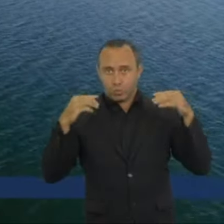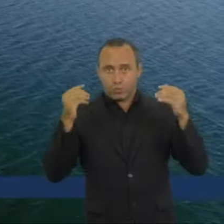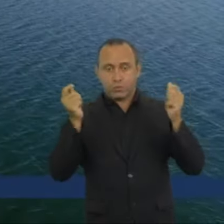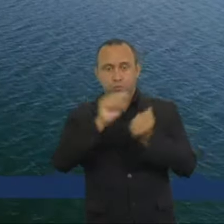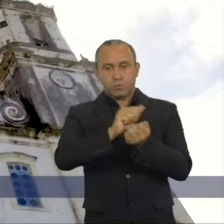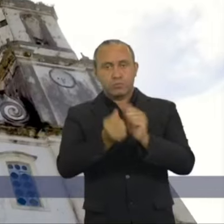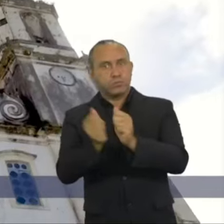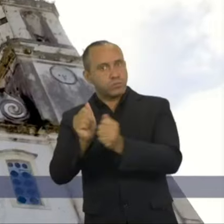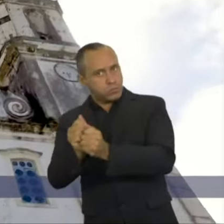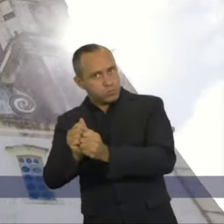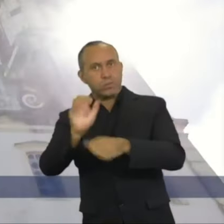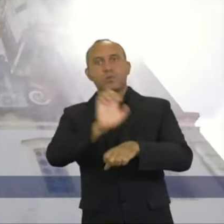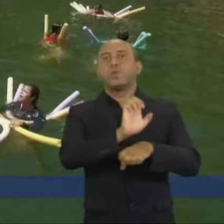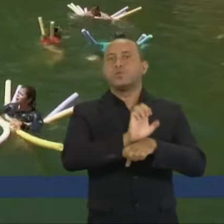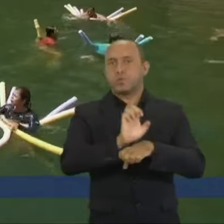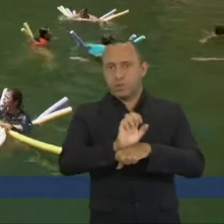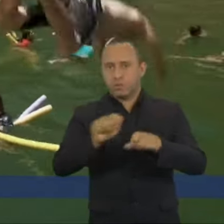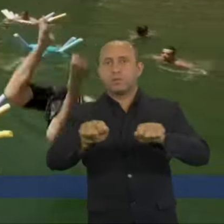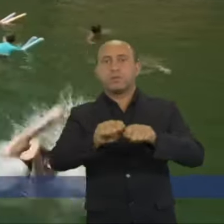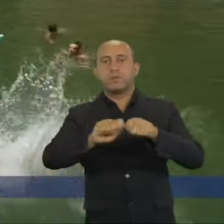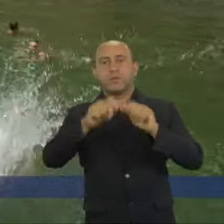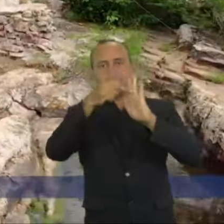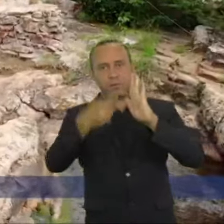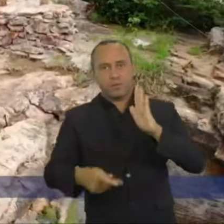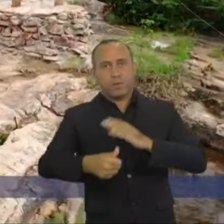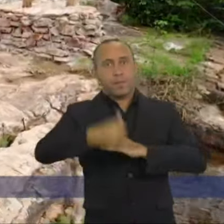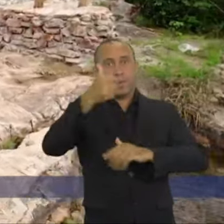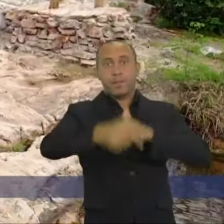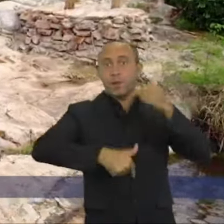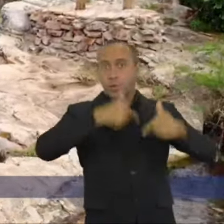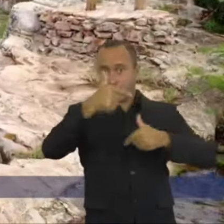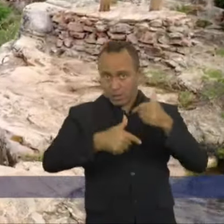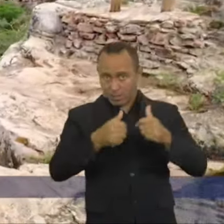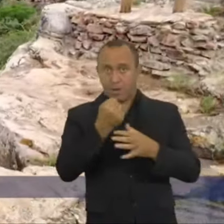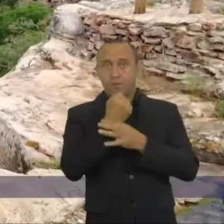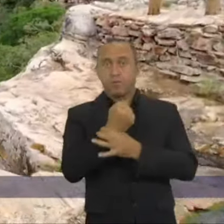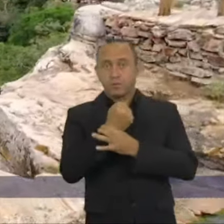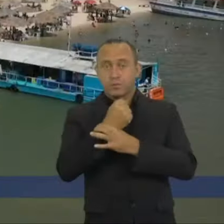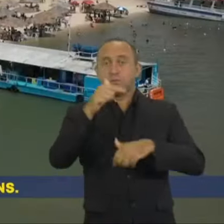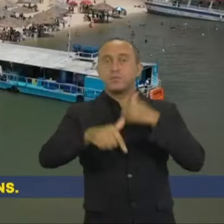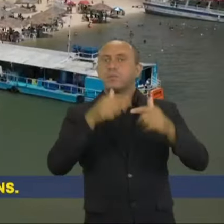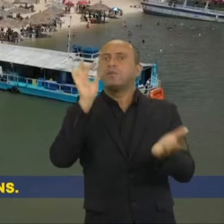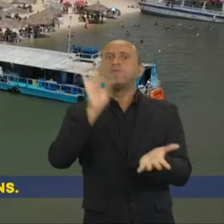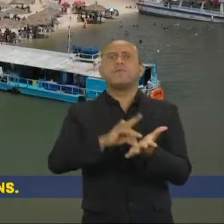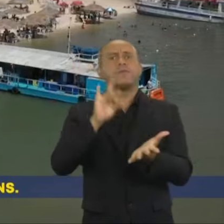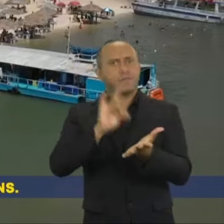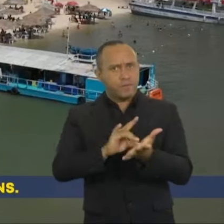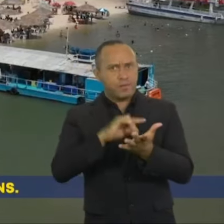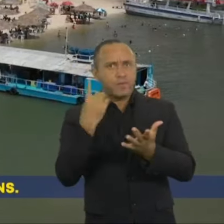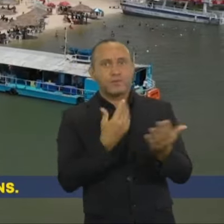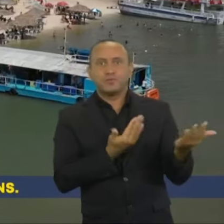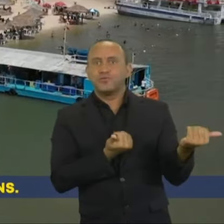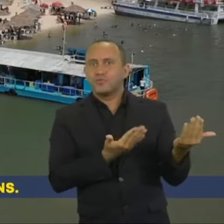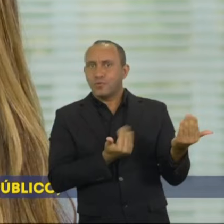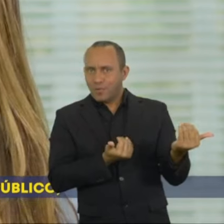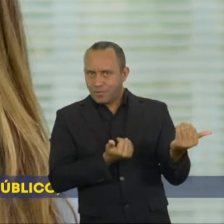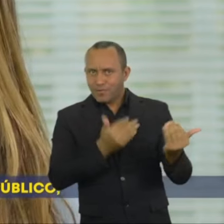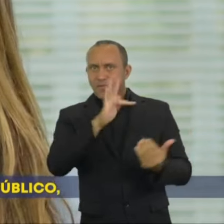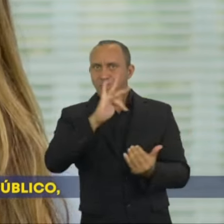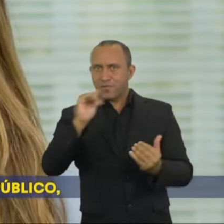de acordo com as demandas do Estado. E, através do programa Primeiro Emprego, vai garantir empregos de verdade para nossos